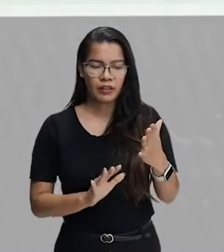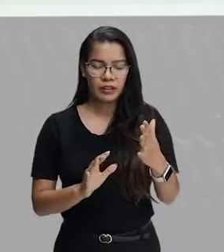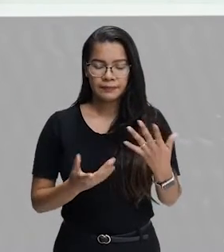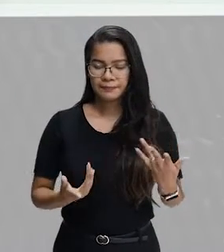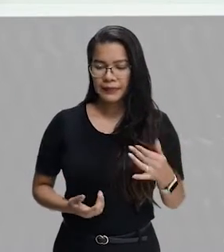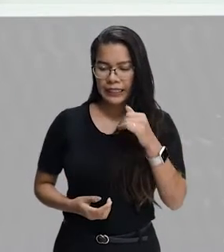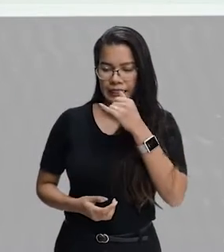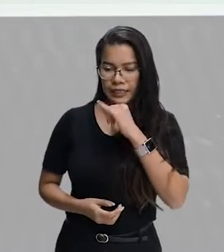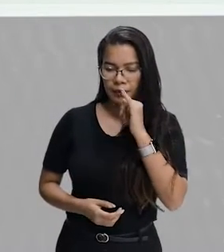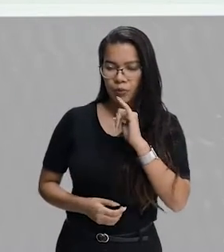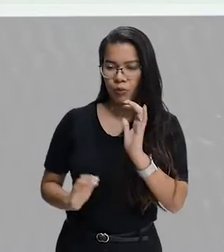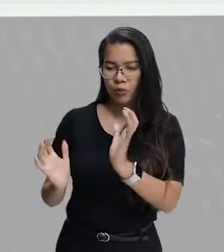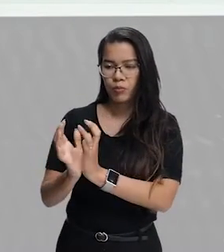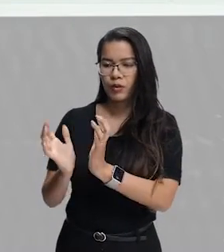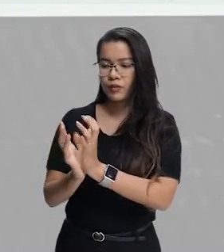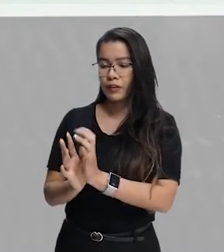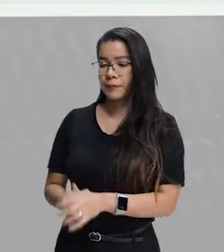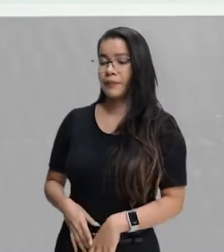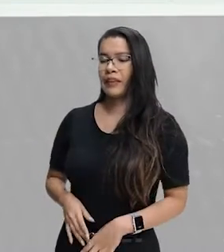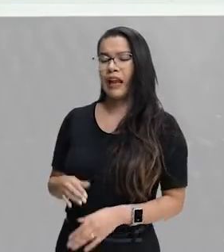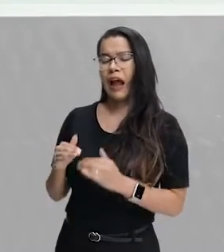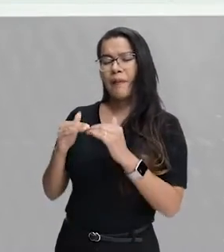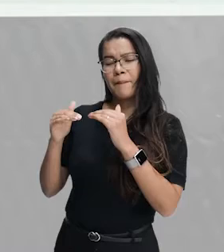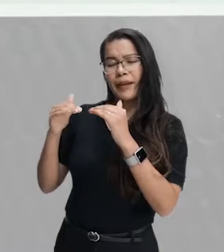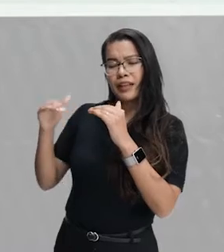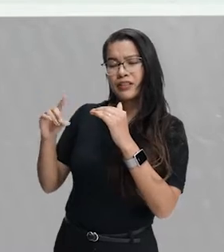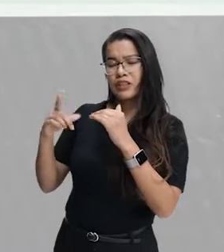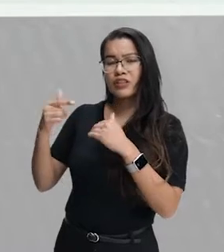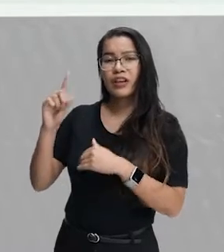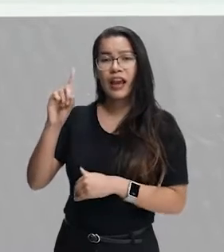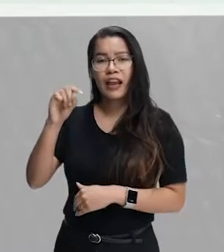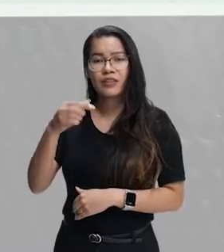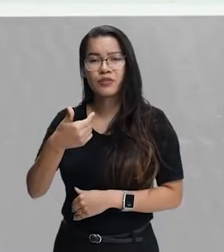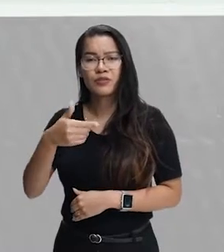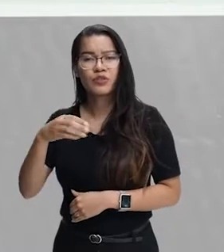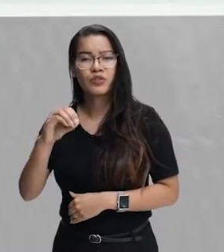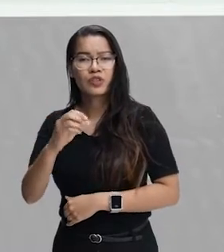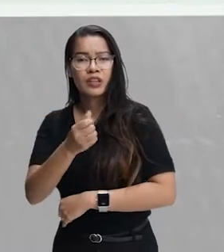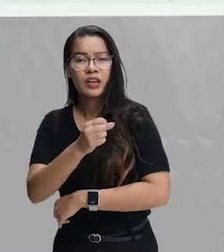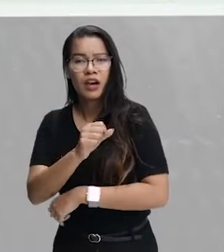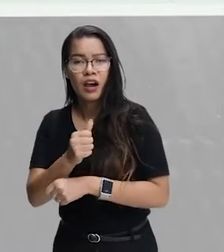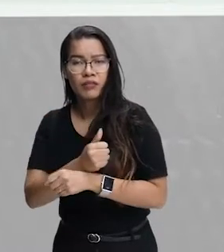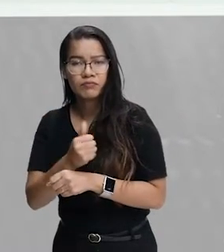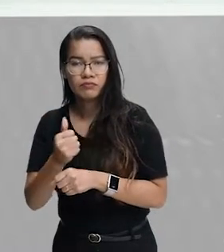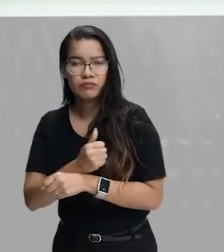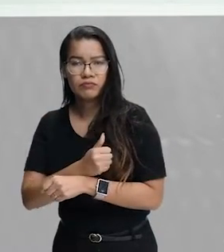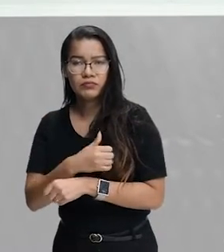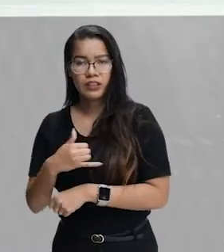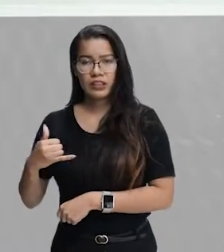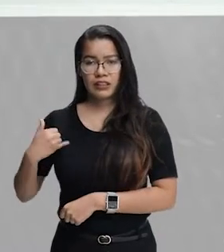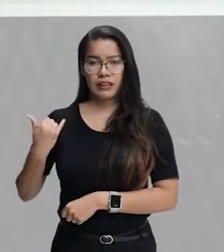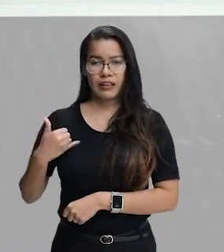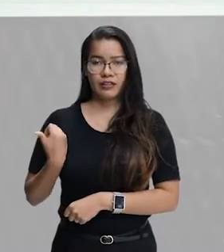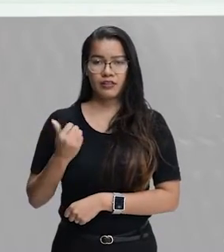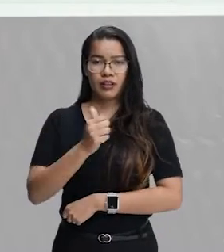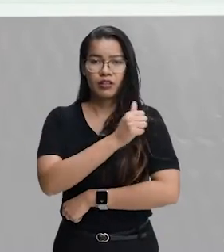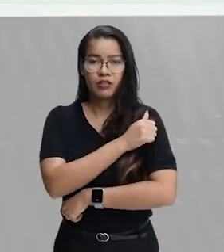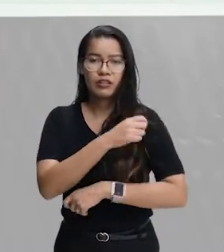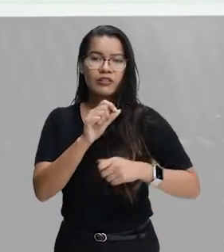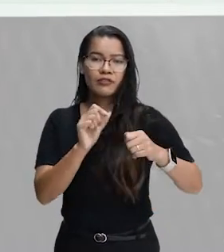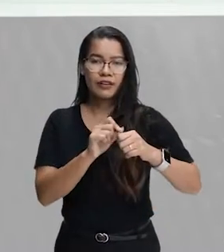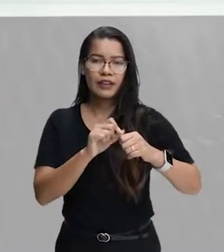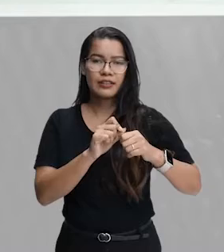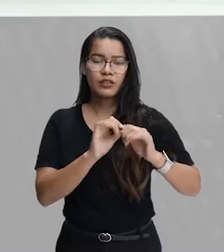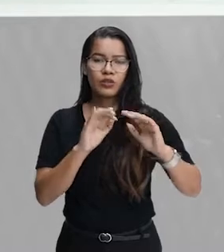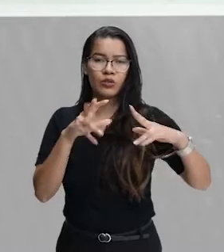anos. Aí Guilherme vai fazer o quê? Ele vai fazer atividades para alunos de 20 anos. Tá? Aí vai fazer corrida,